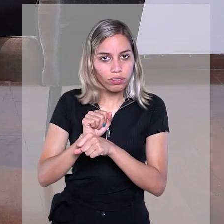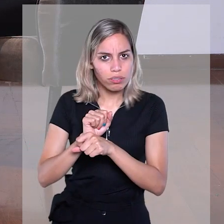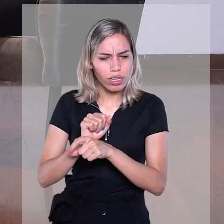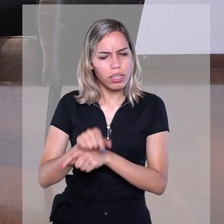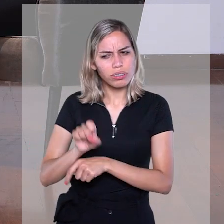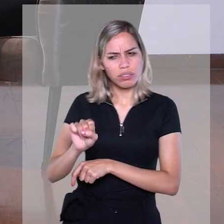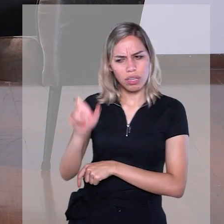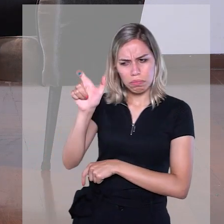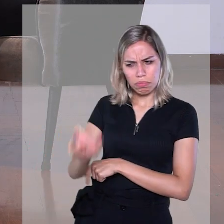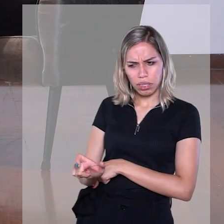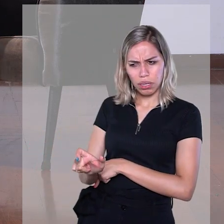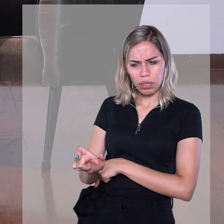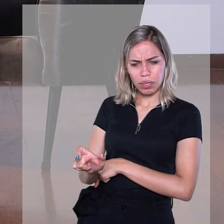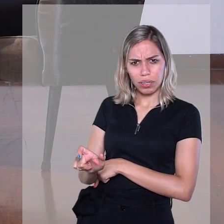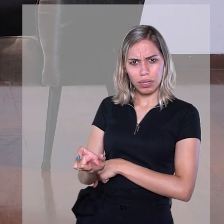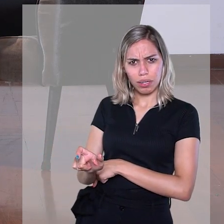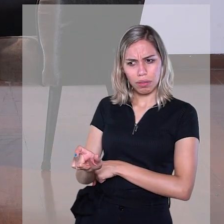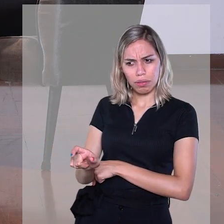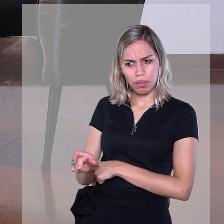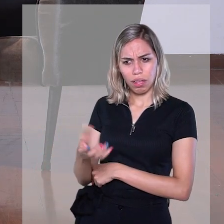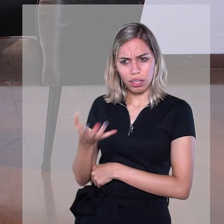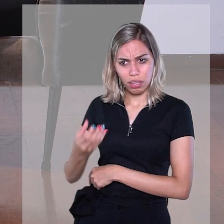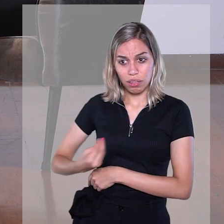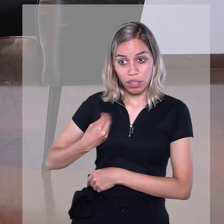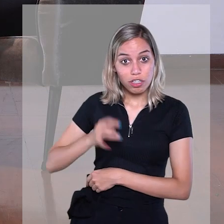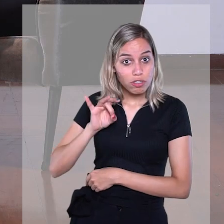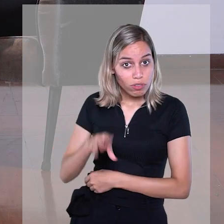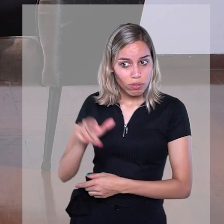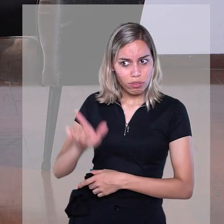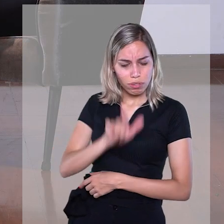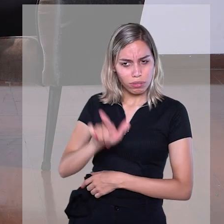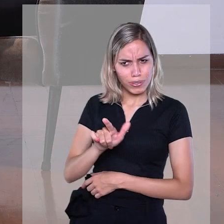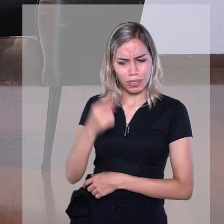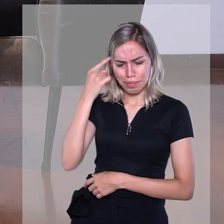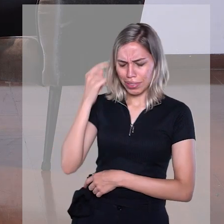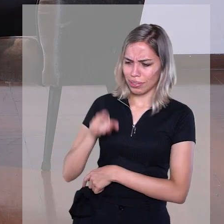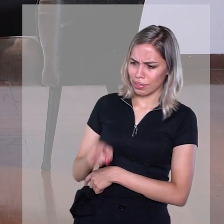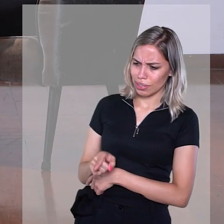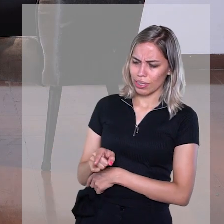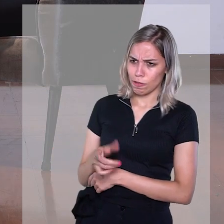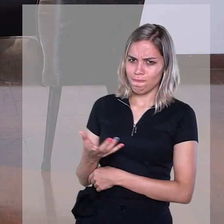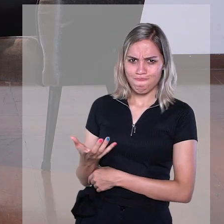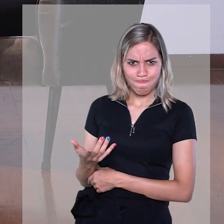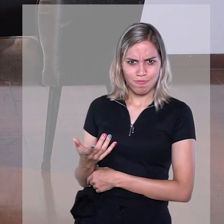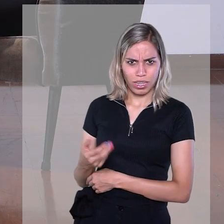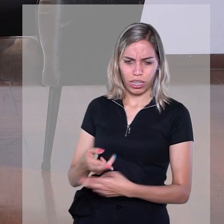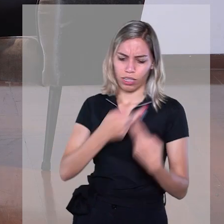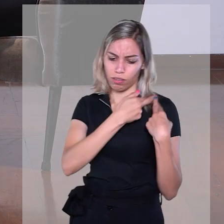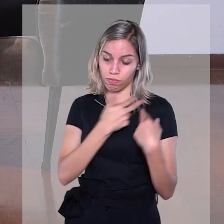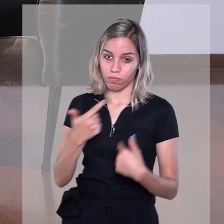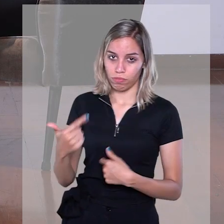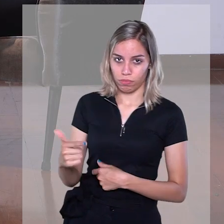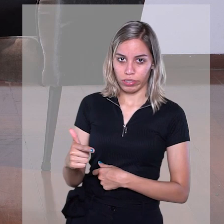Cada vez eu tenho menos possibilidade de dizer o que é que passou pela minha cabeça quando eu fiz